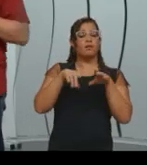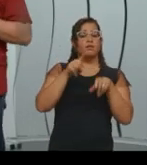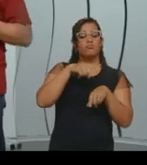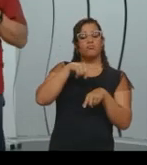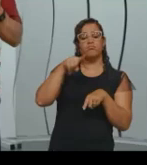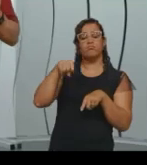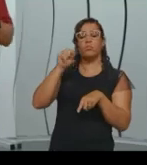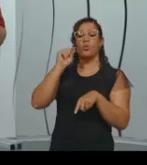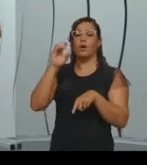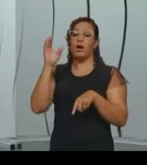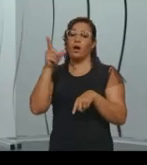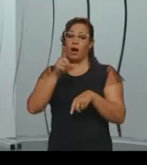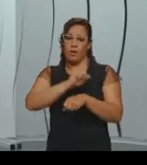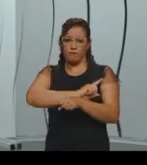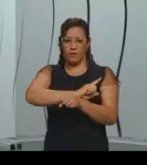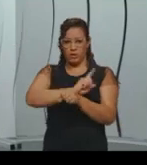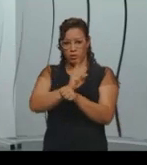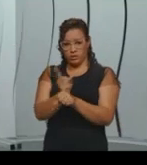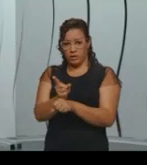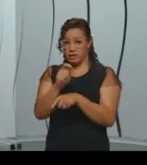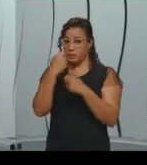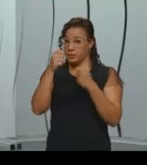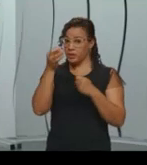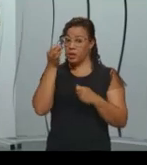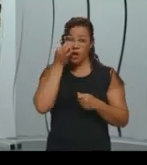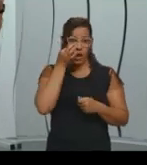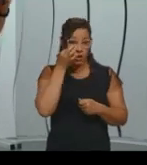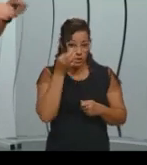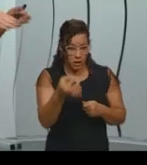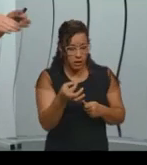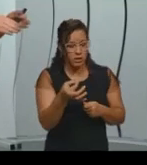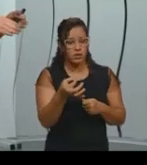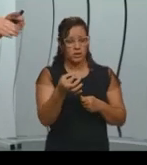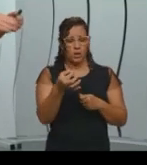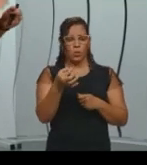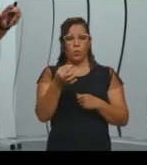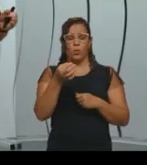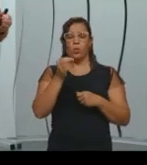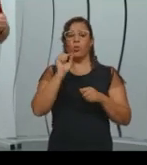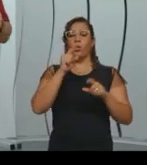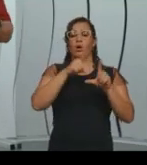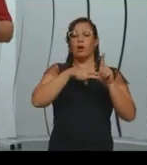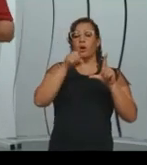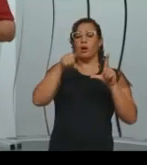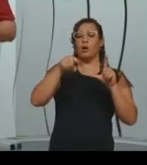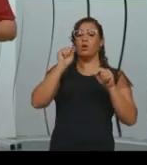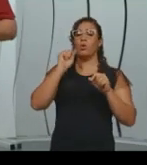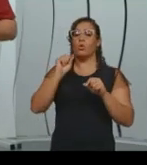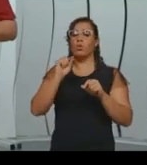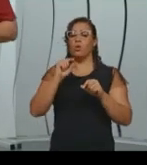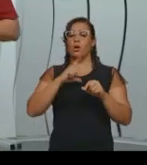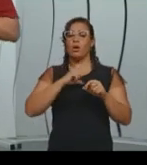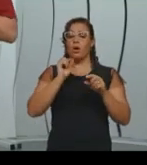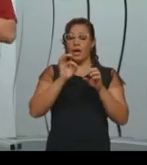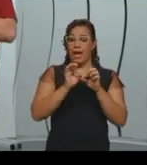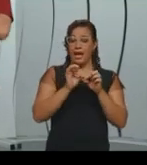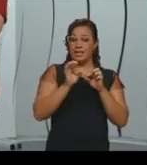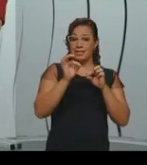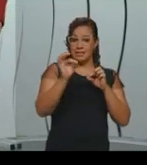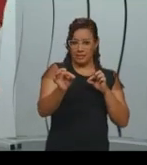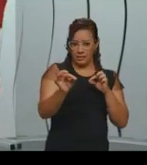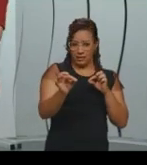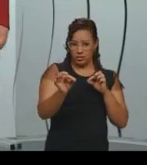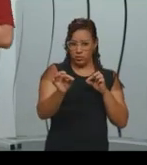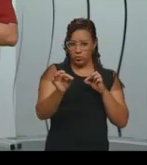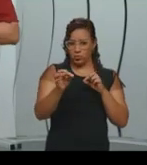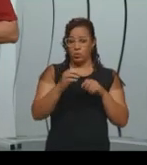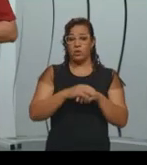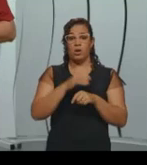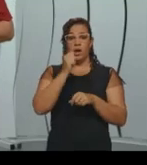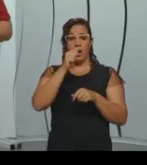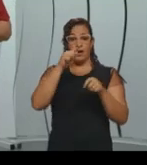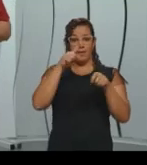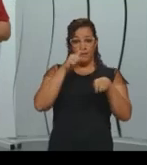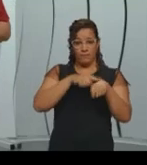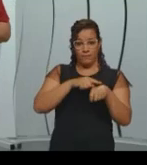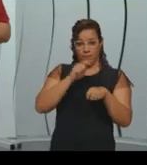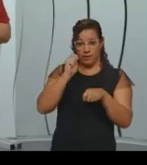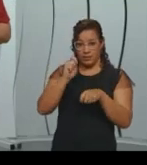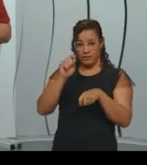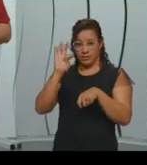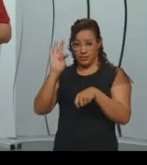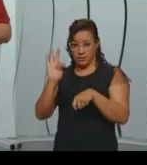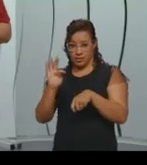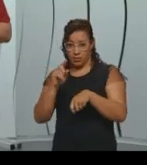Ok? Então, muita atenção nisso. A área de um gráfico V versus T é a distância. De um A versus T é variação